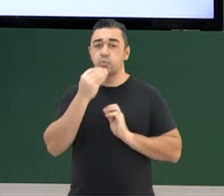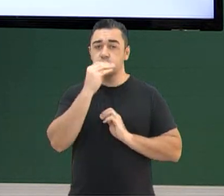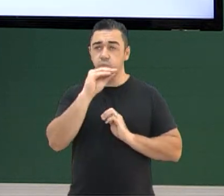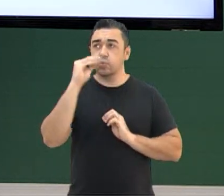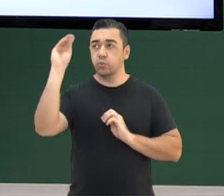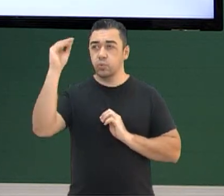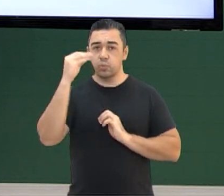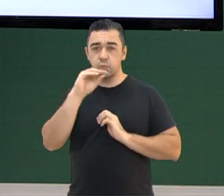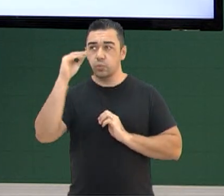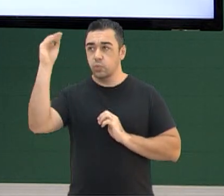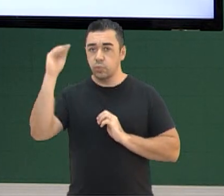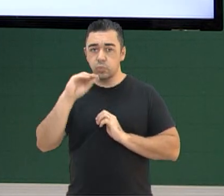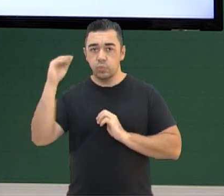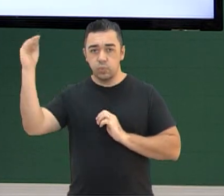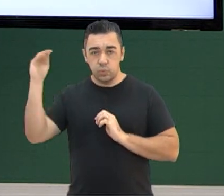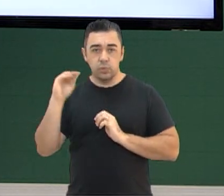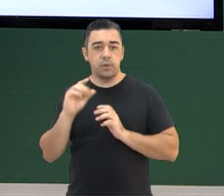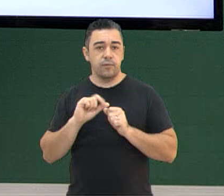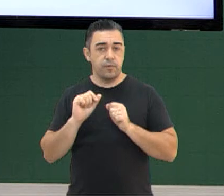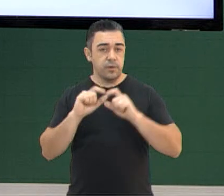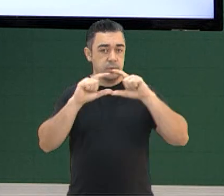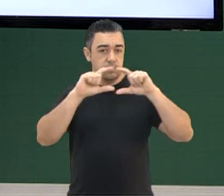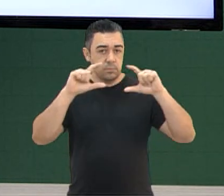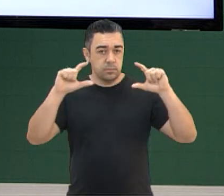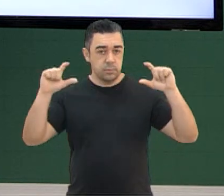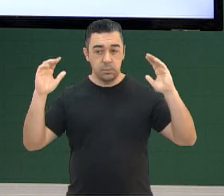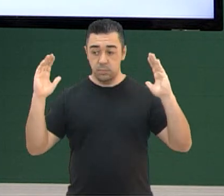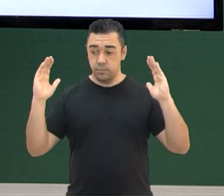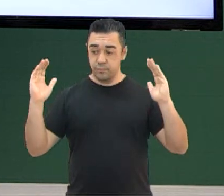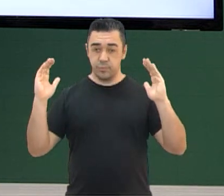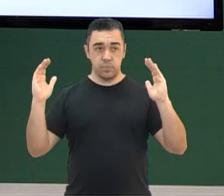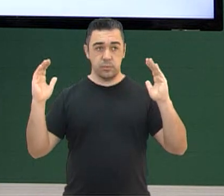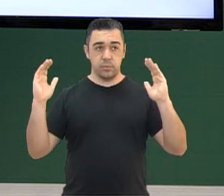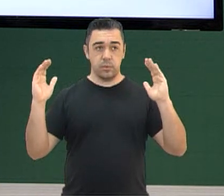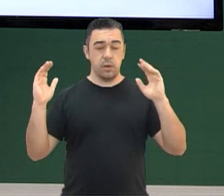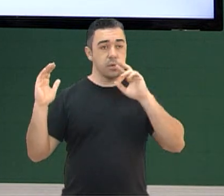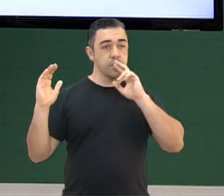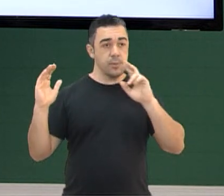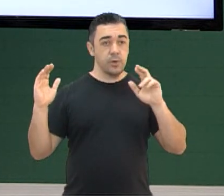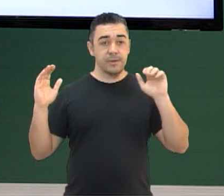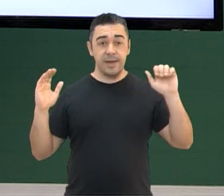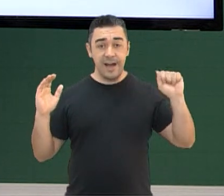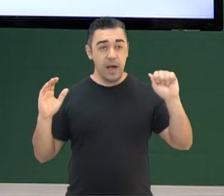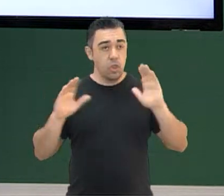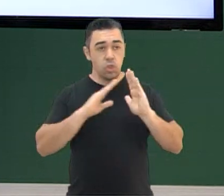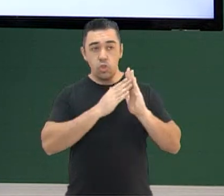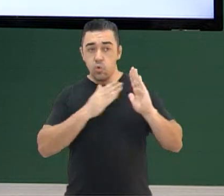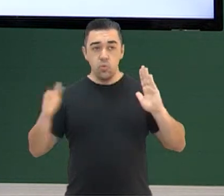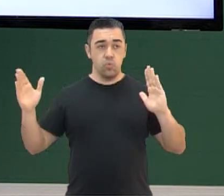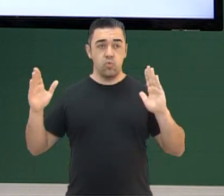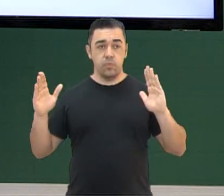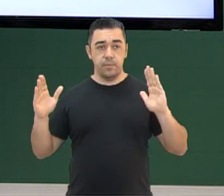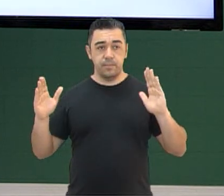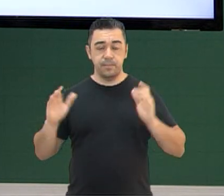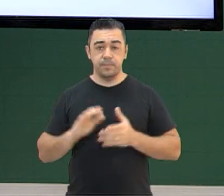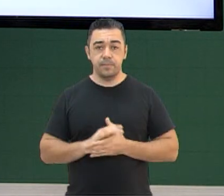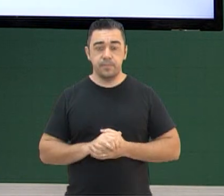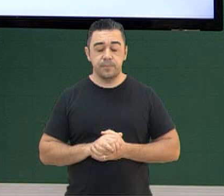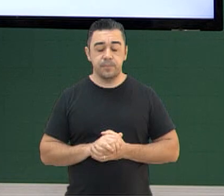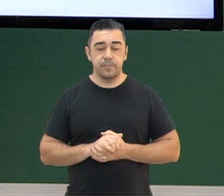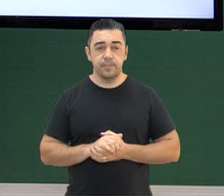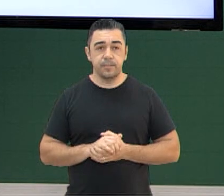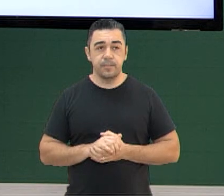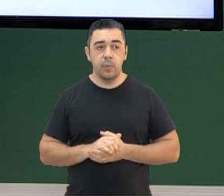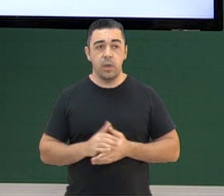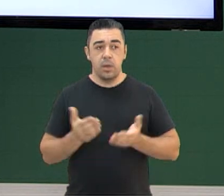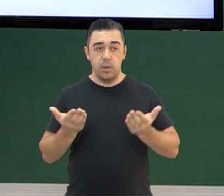entre si, tá? Então, eu vou ter essa matriz A aqui, com todas essas multiplicações, tá bom? Agora